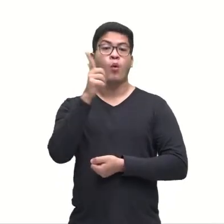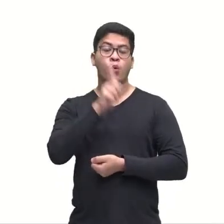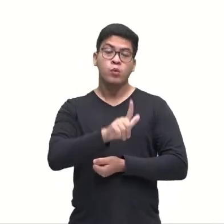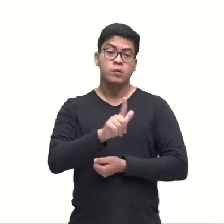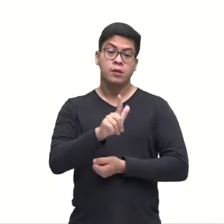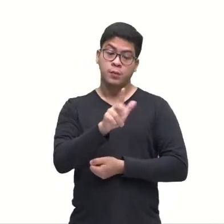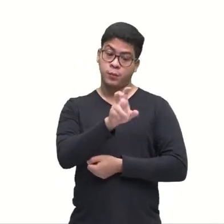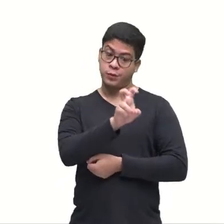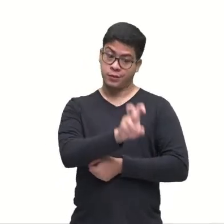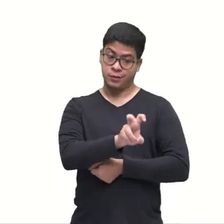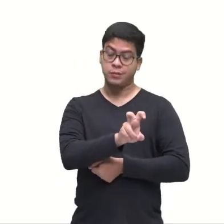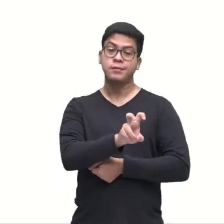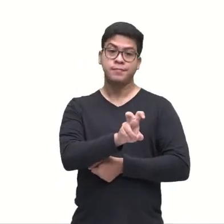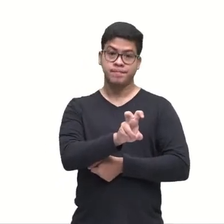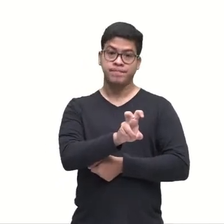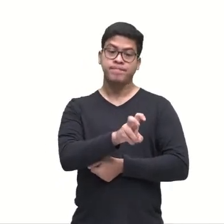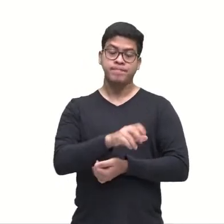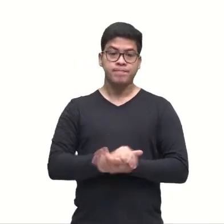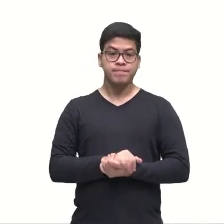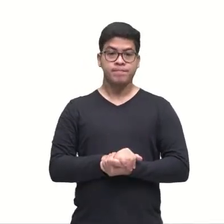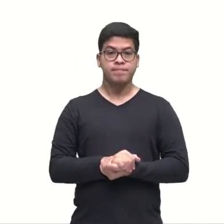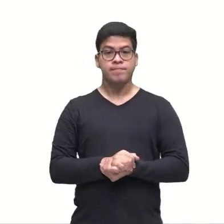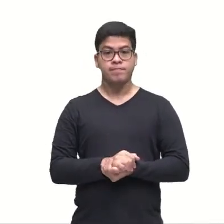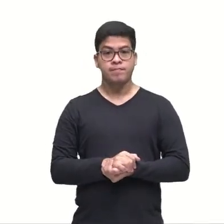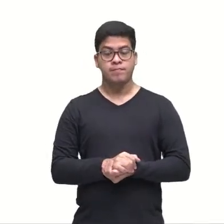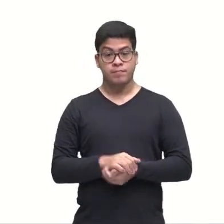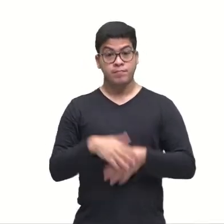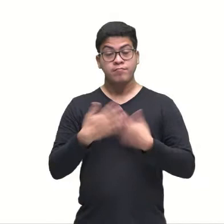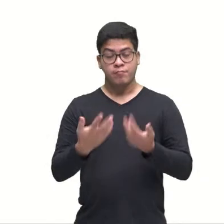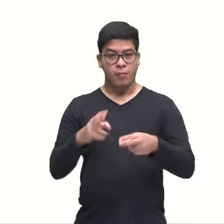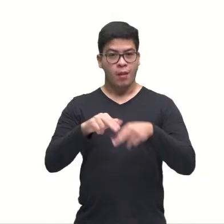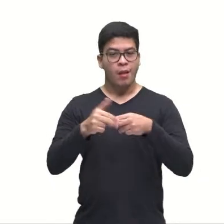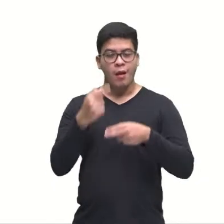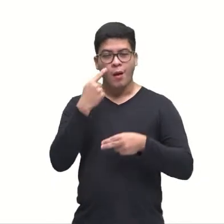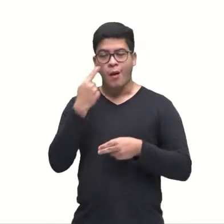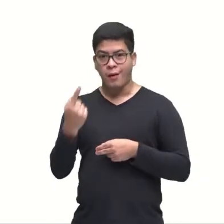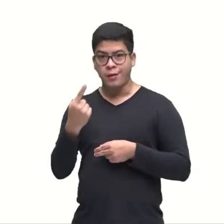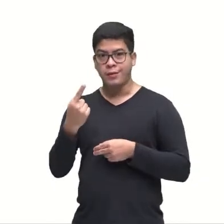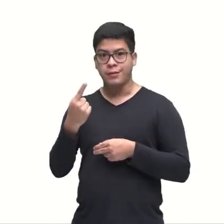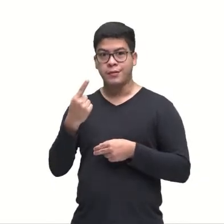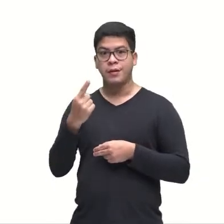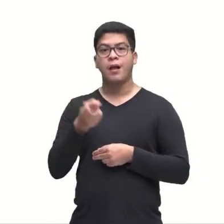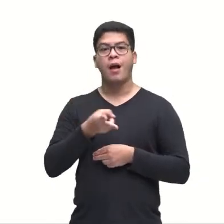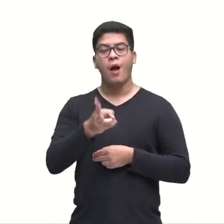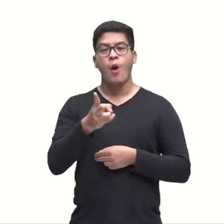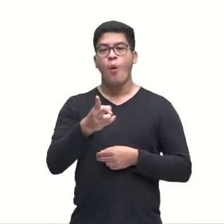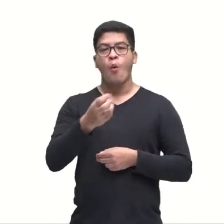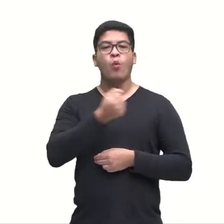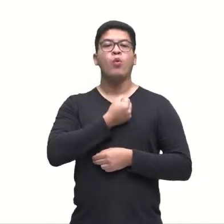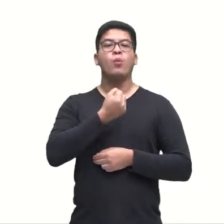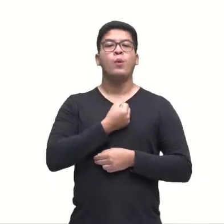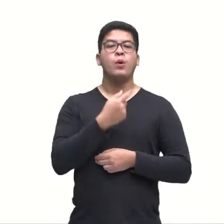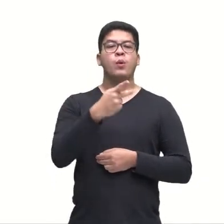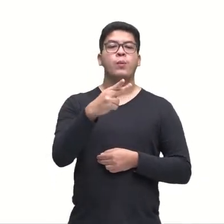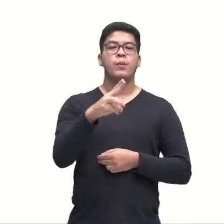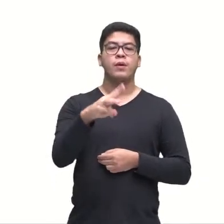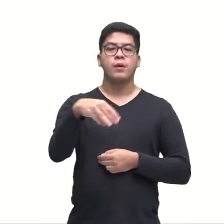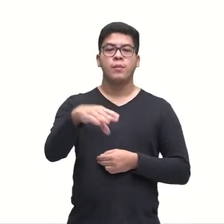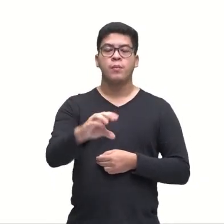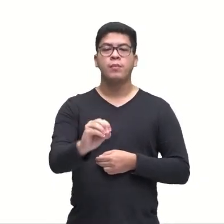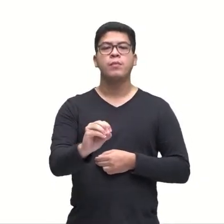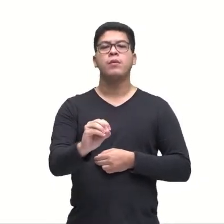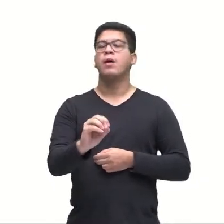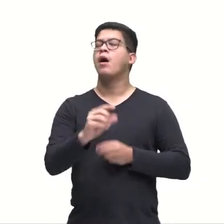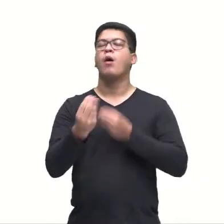e tem que dar um número natural, a divisão. Então, nesse caso, eu vou pegar o próximo número primo da sequência que eu tenho, tá?